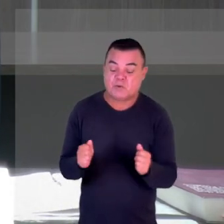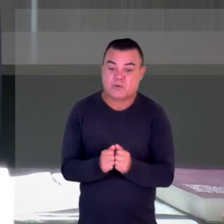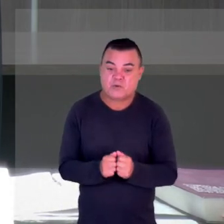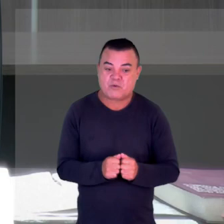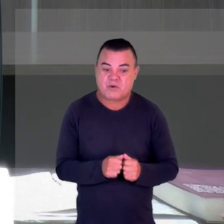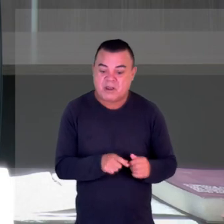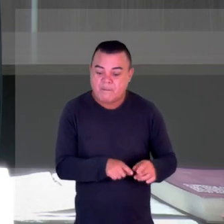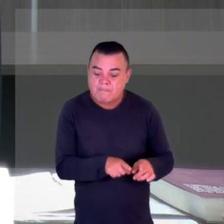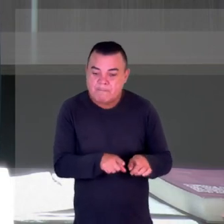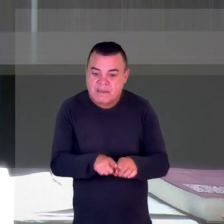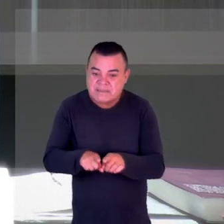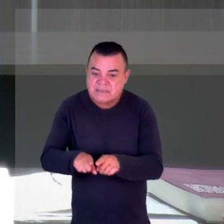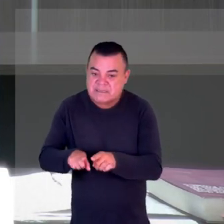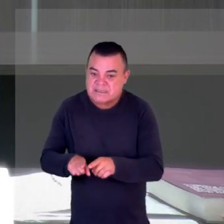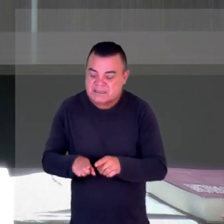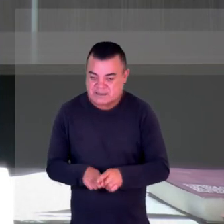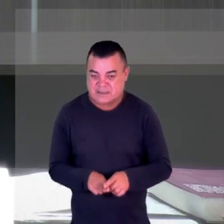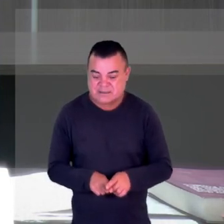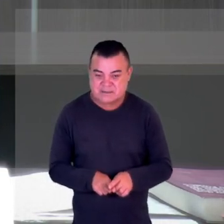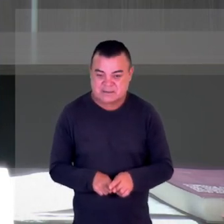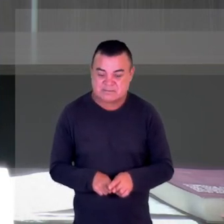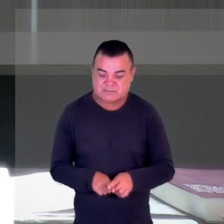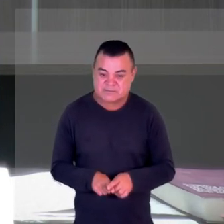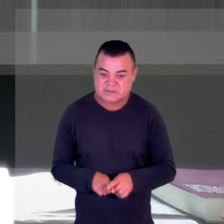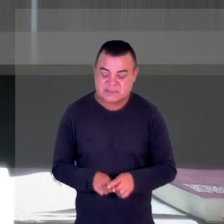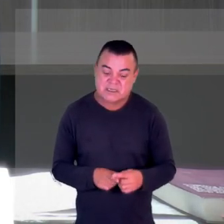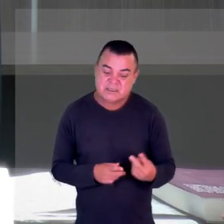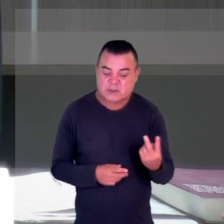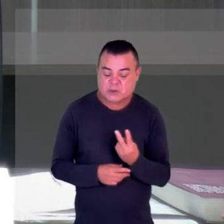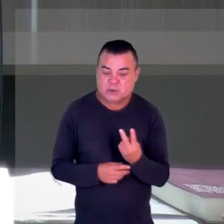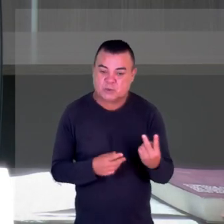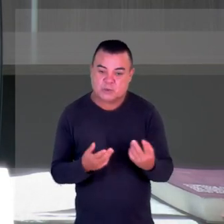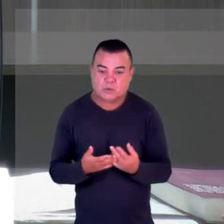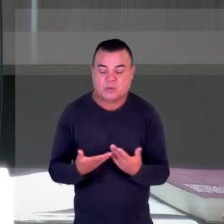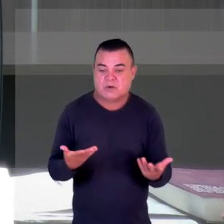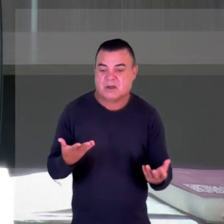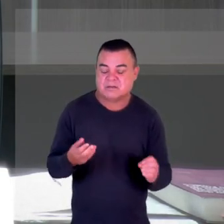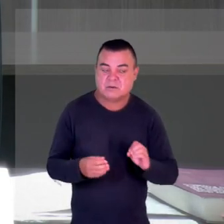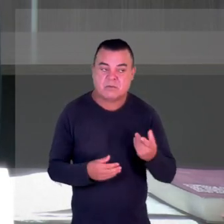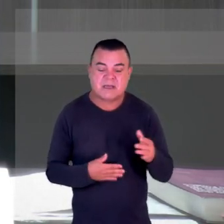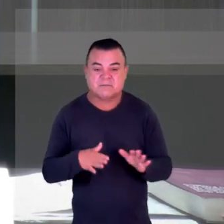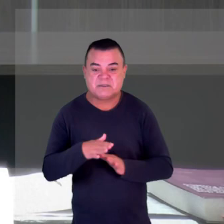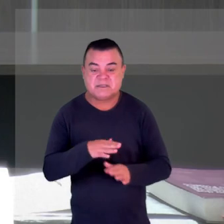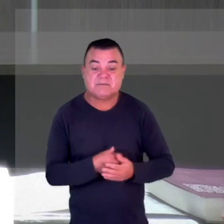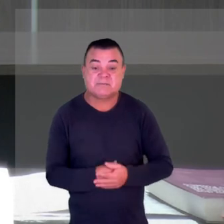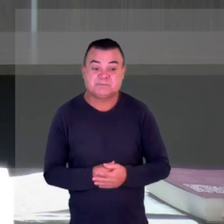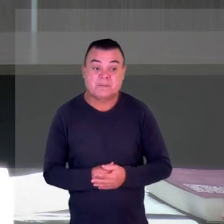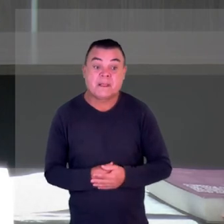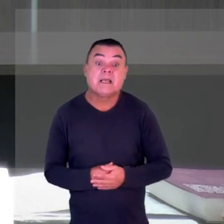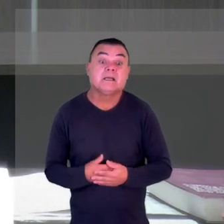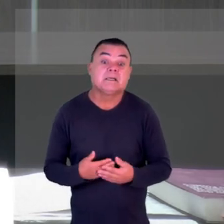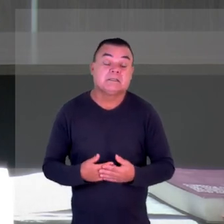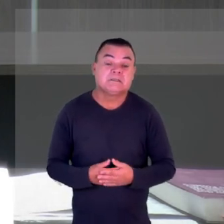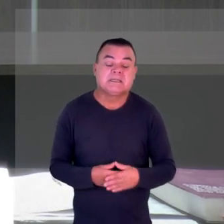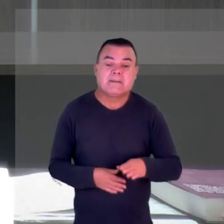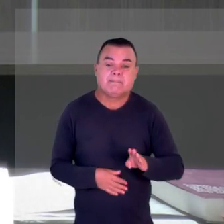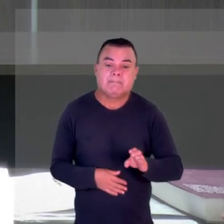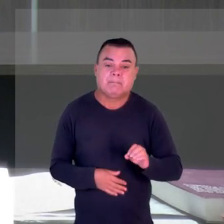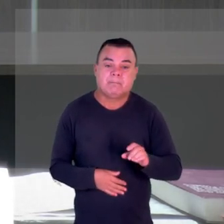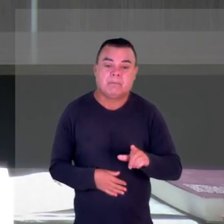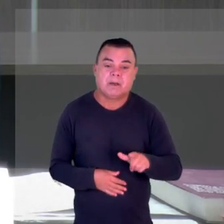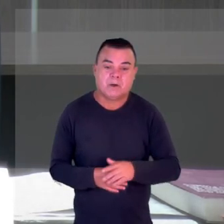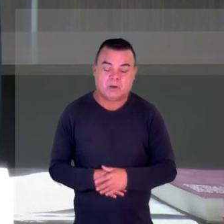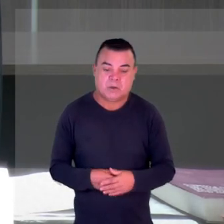bilaterais eh tem um documento da fundação Ball da Alemanha eh se chama o